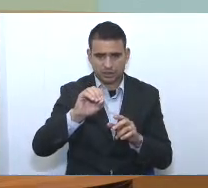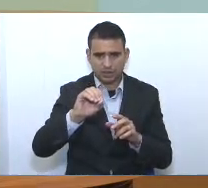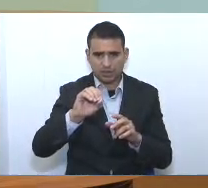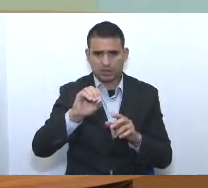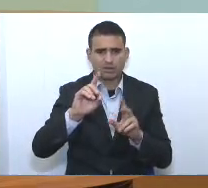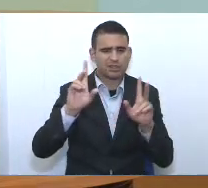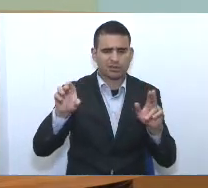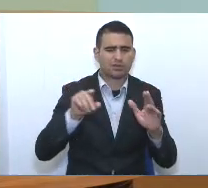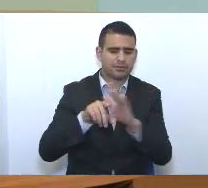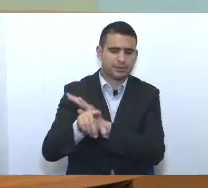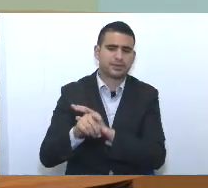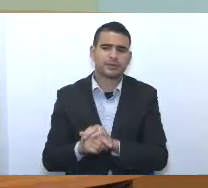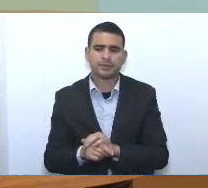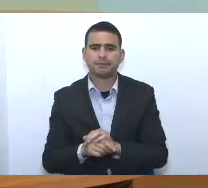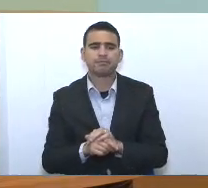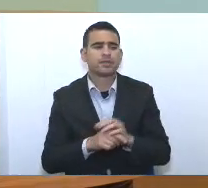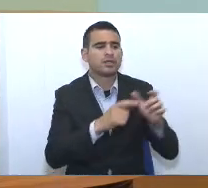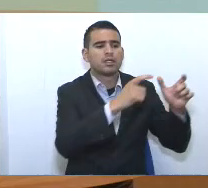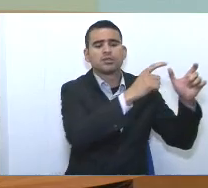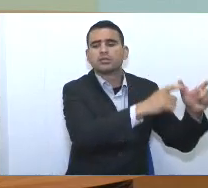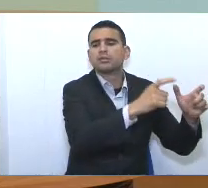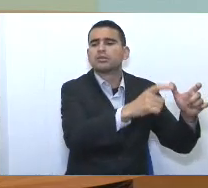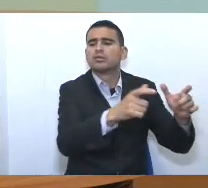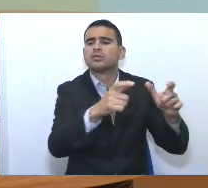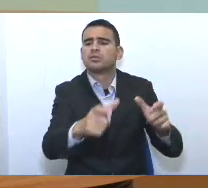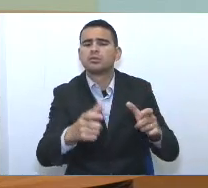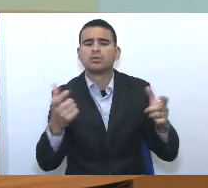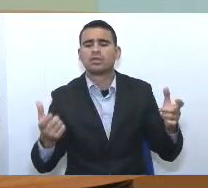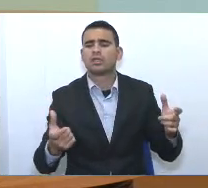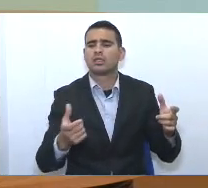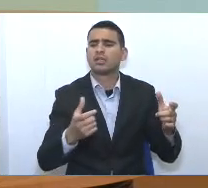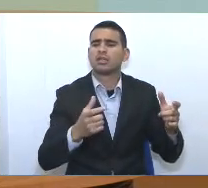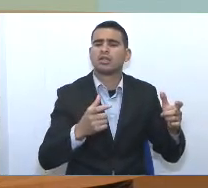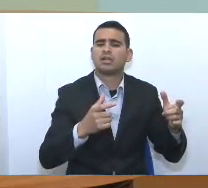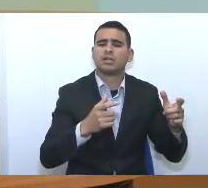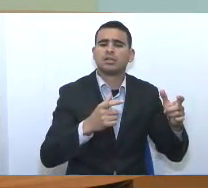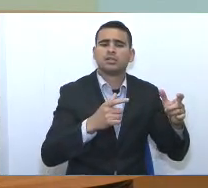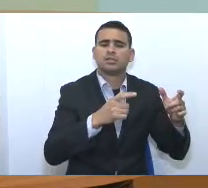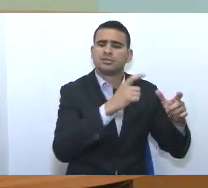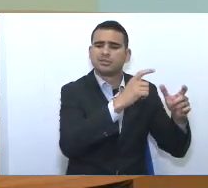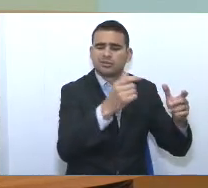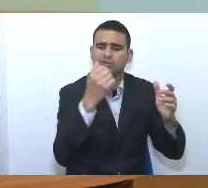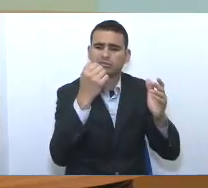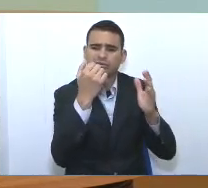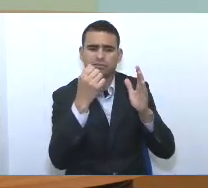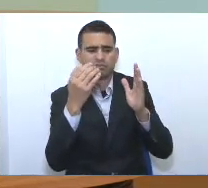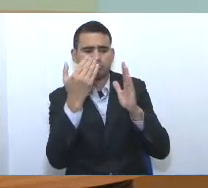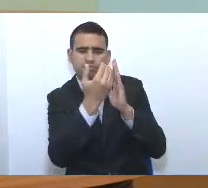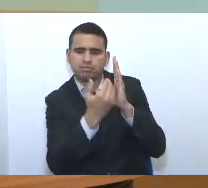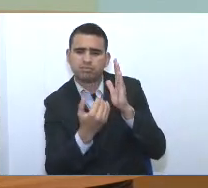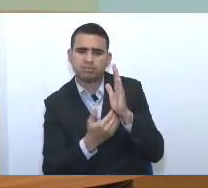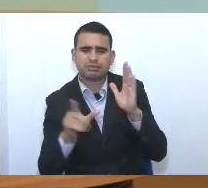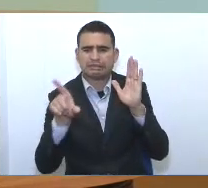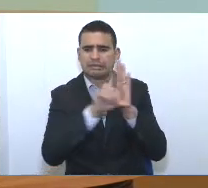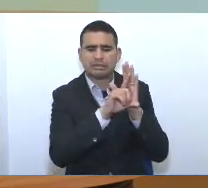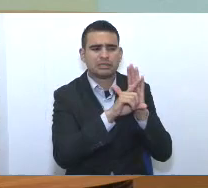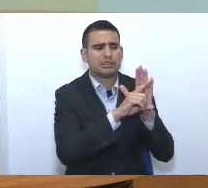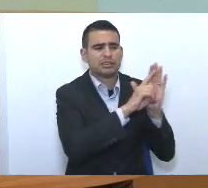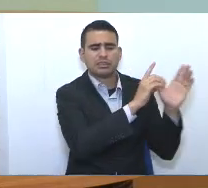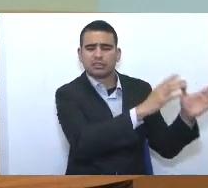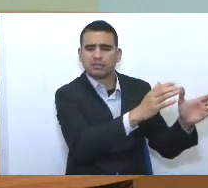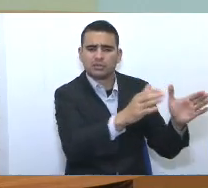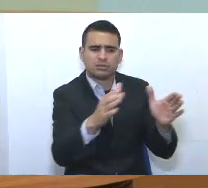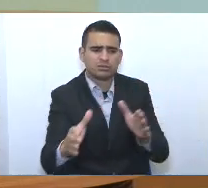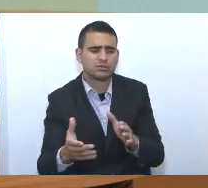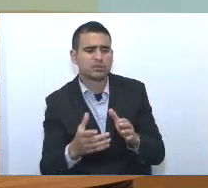processo, processo de andamento, reintegração de posse, processos que tramita pelo jurídico e que nos preocupa